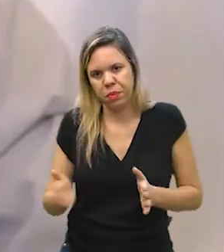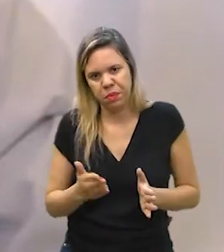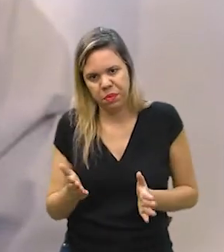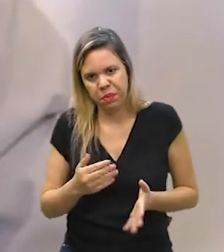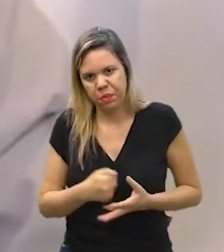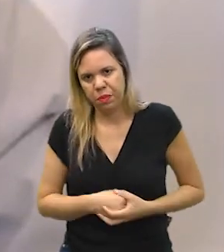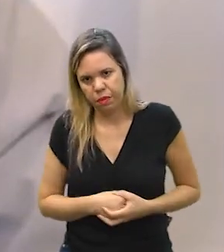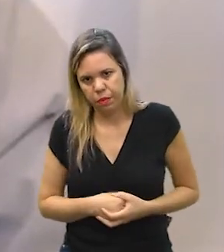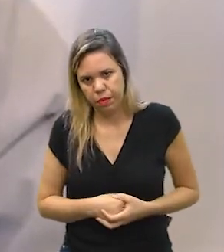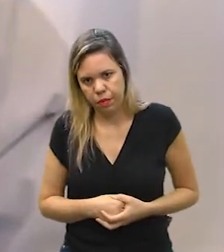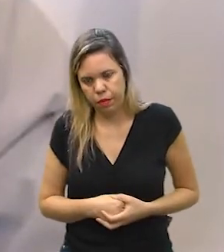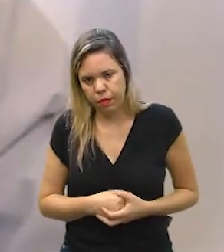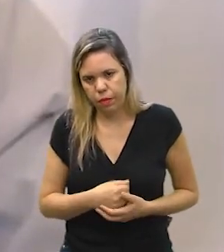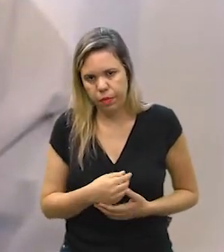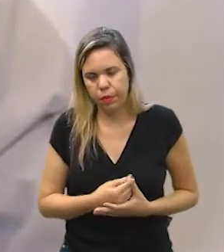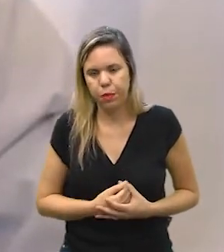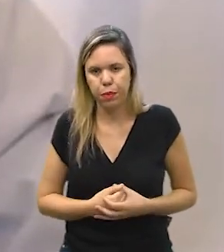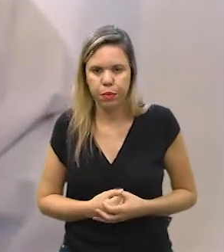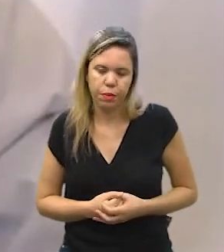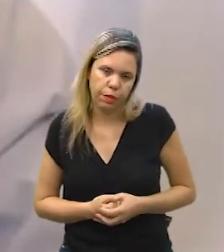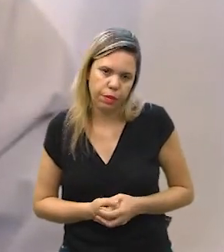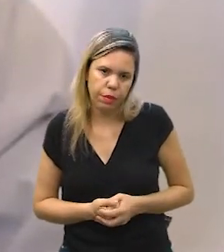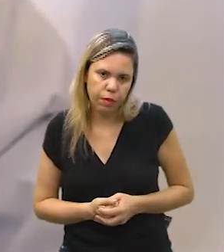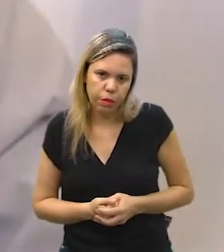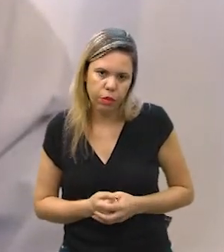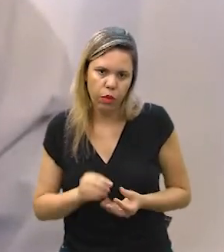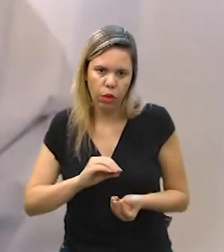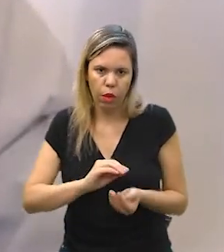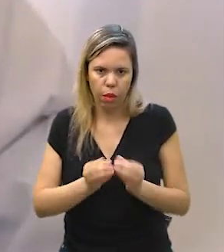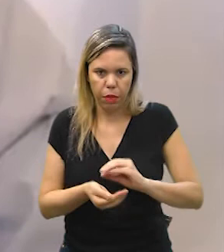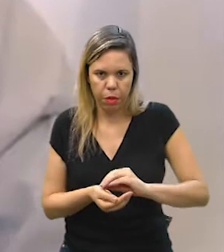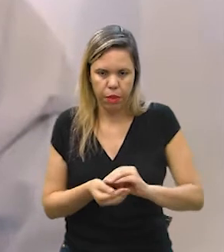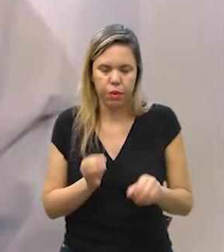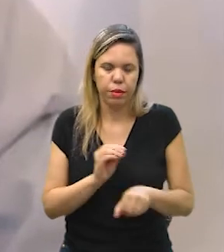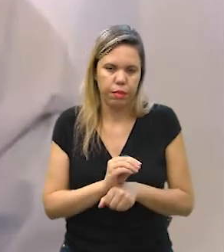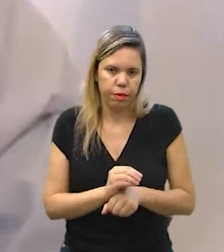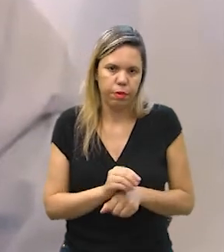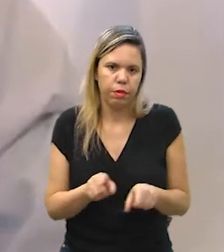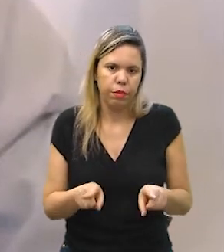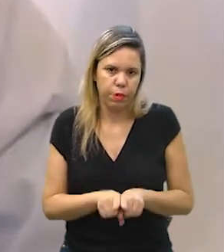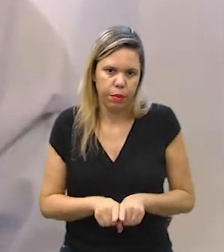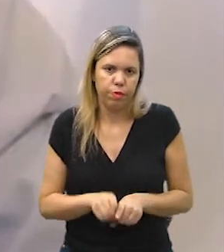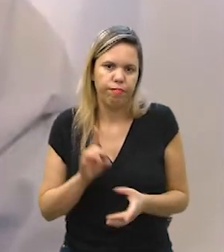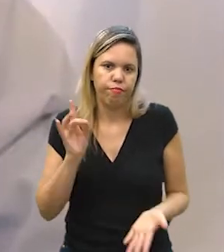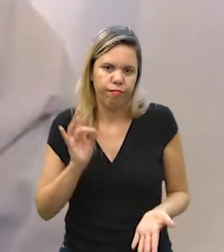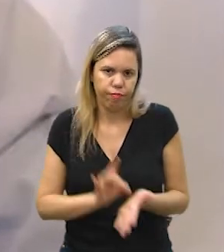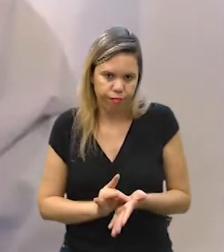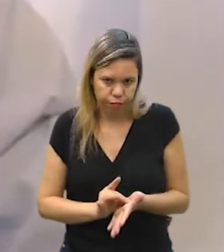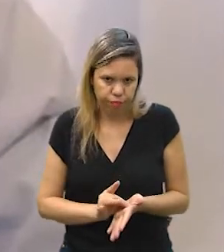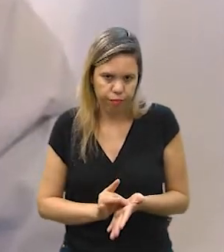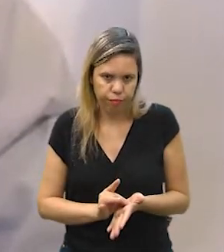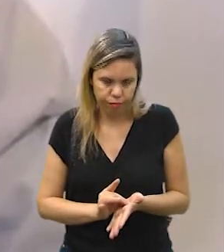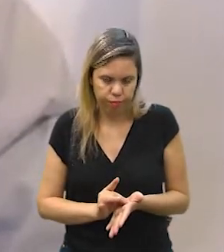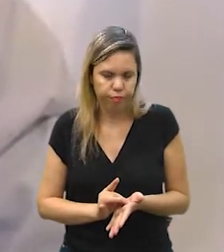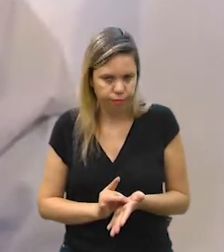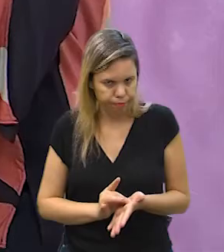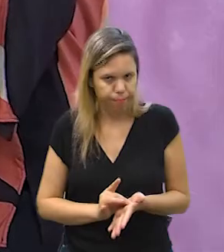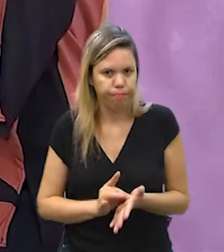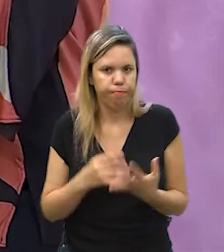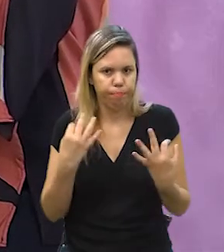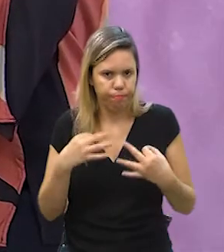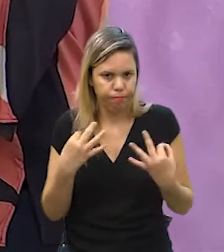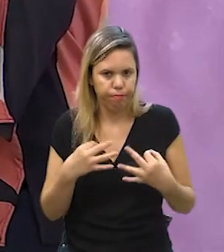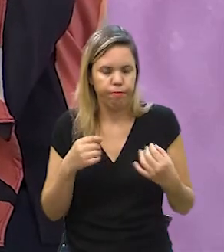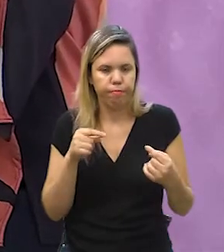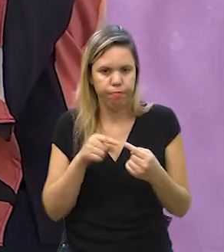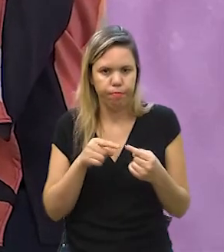fabricação desses probióticos, como embalar, como preservar, elas são realmente muito complexas.